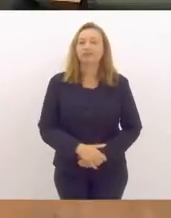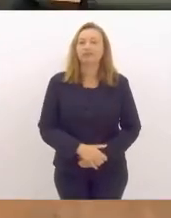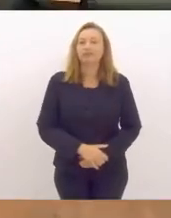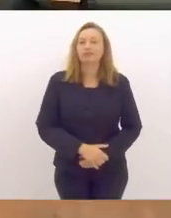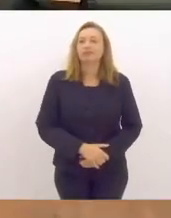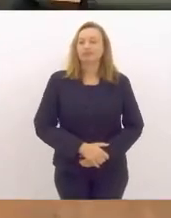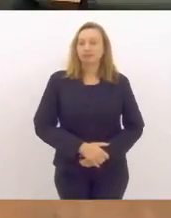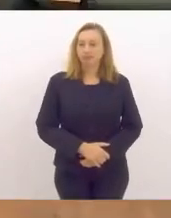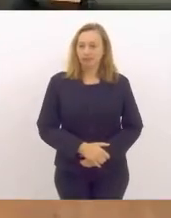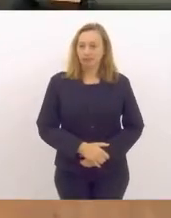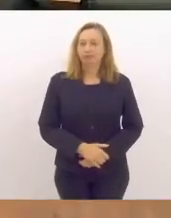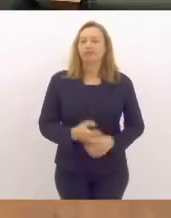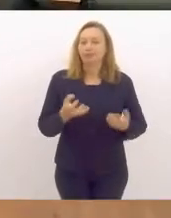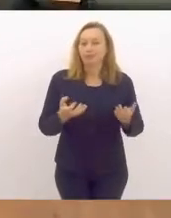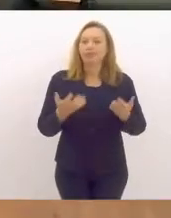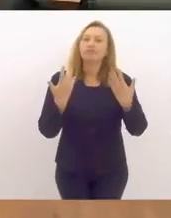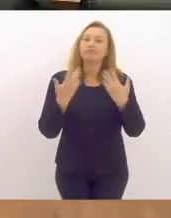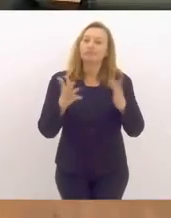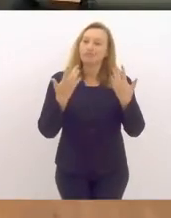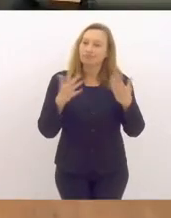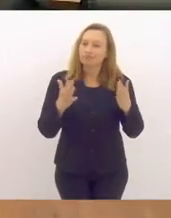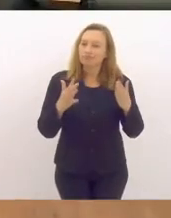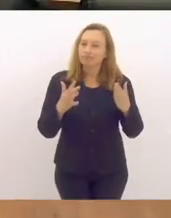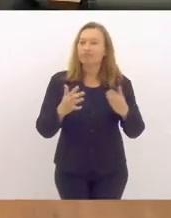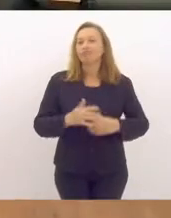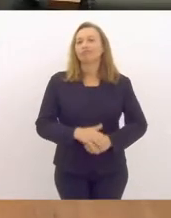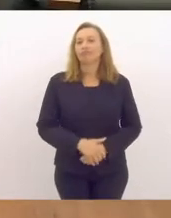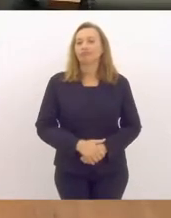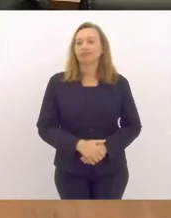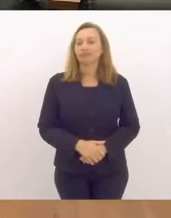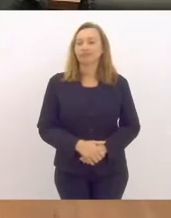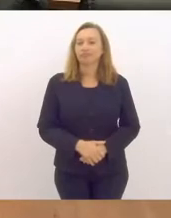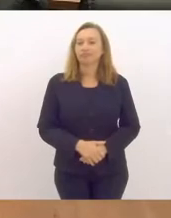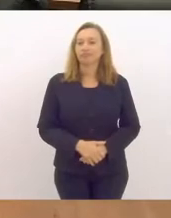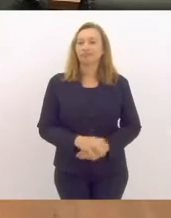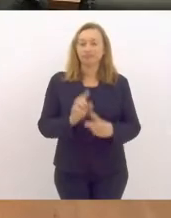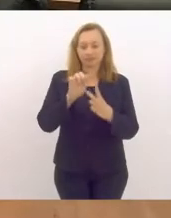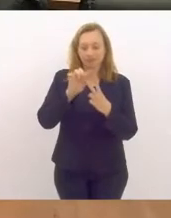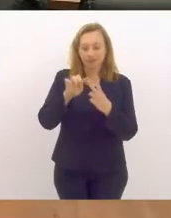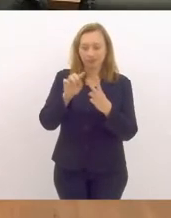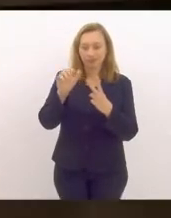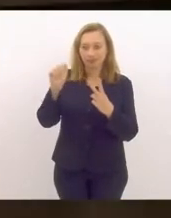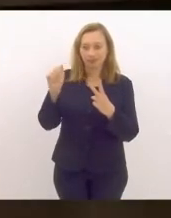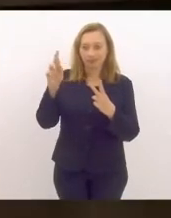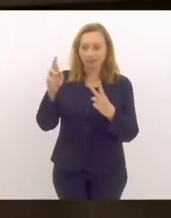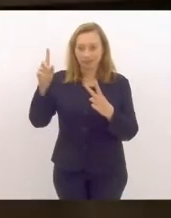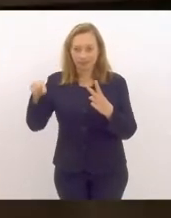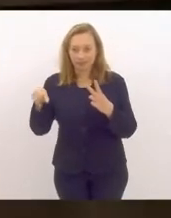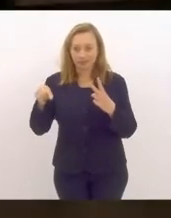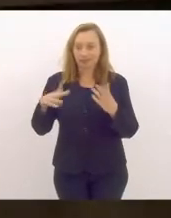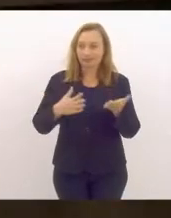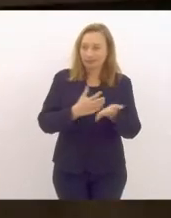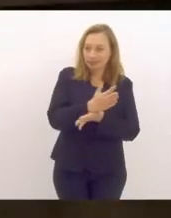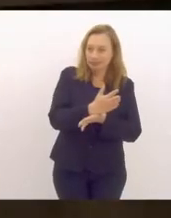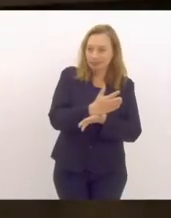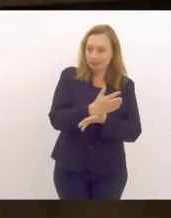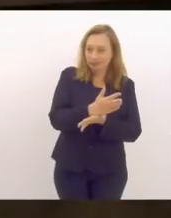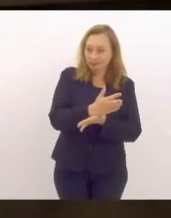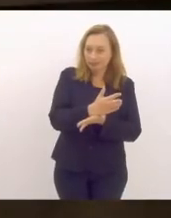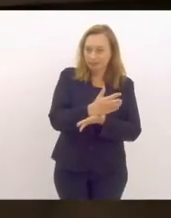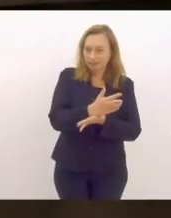quero cumprimentar, no caso, os dois Andrés. O André que aprova